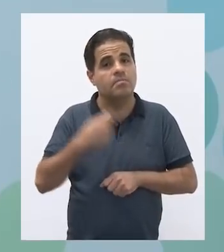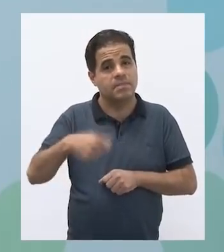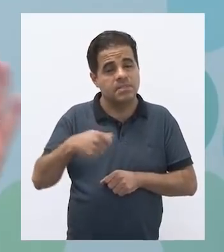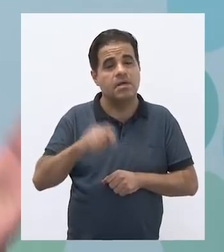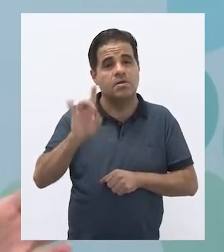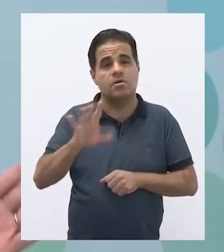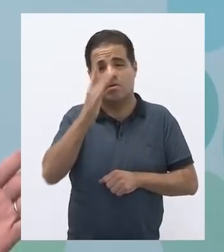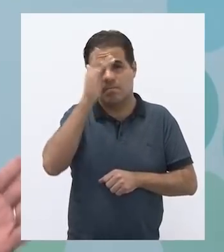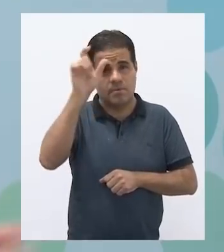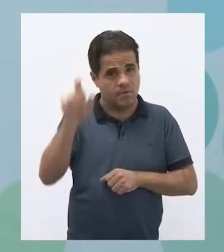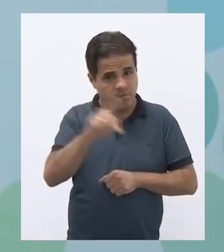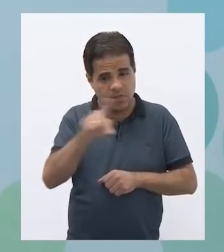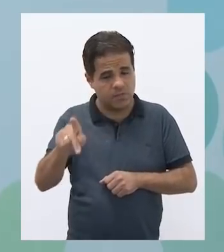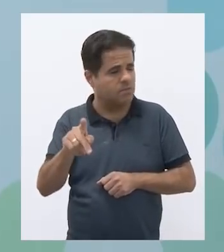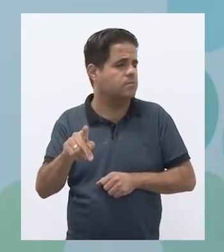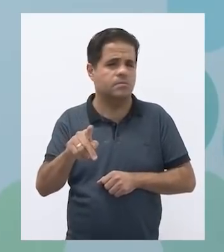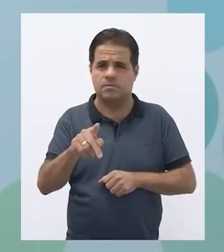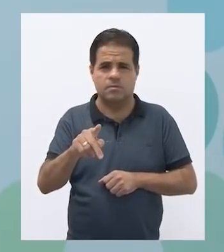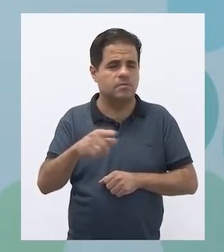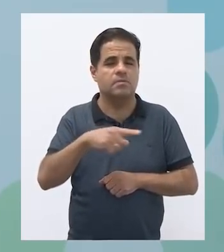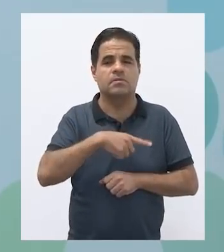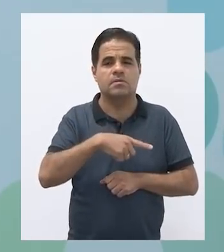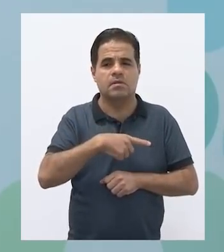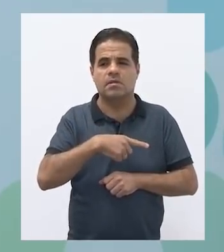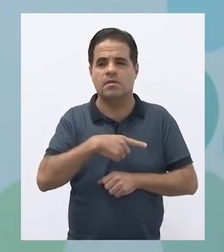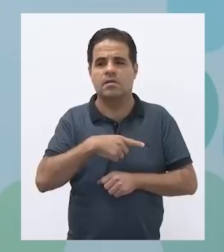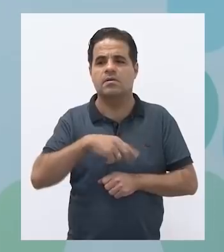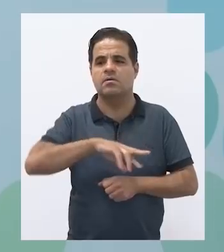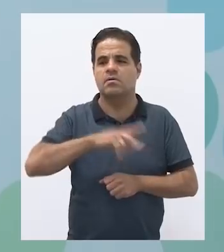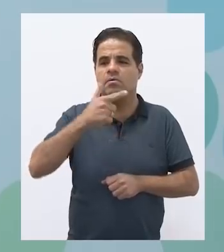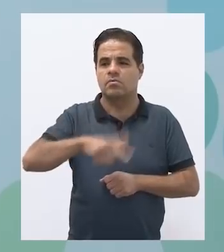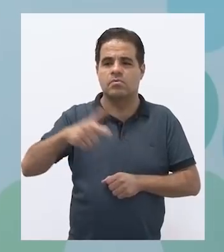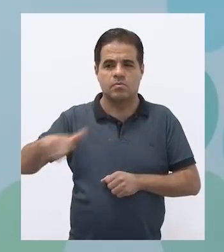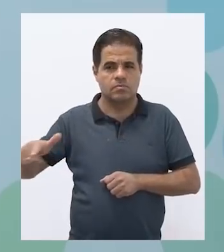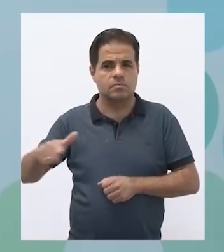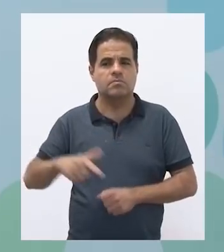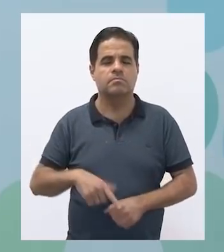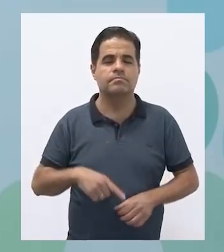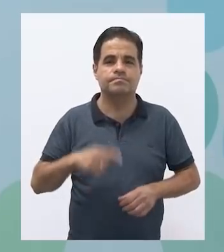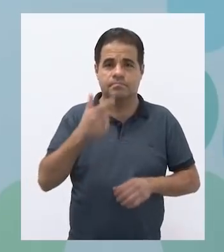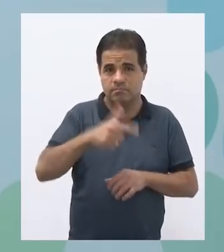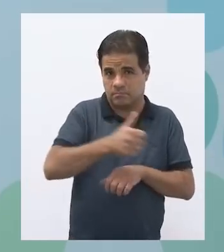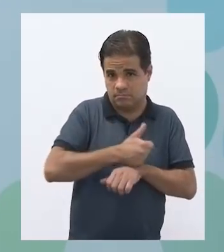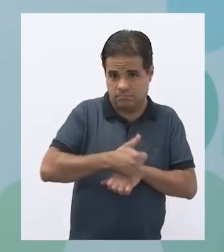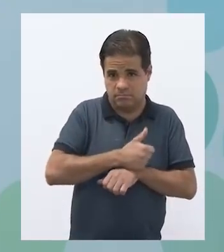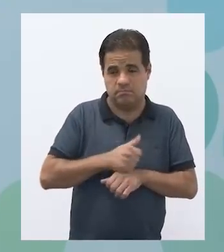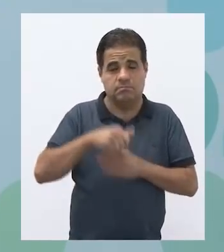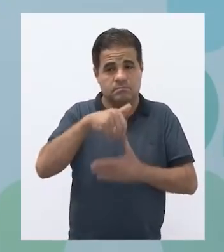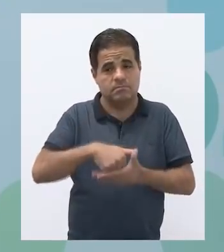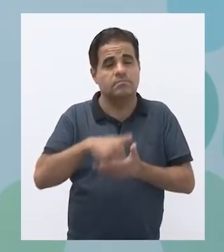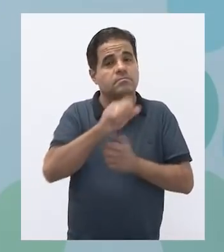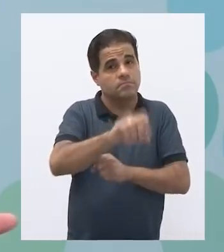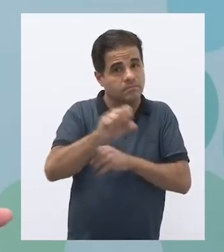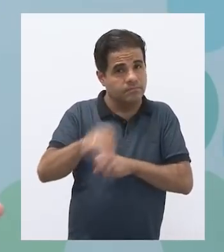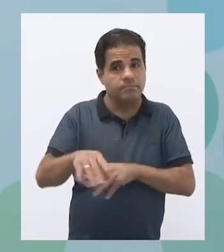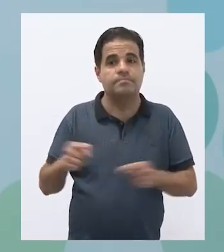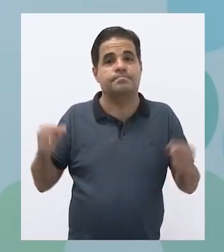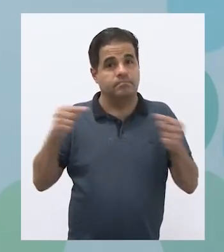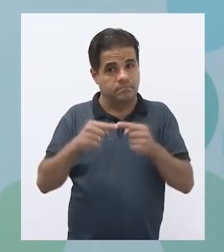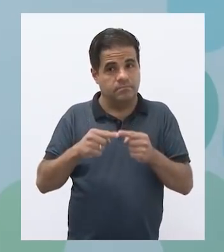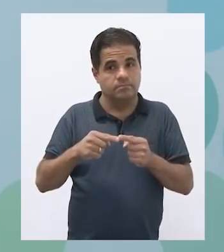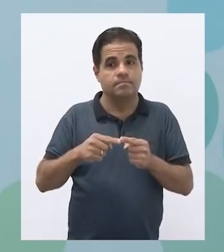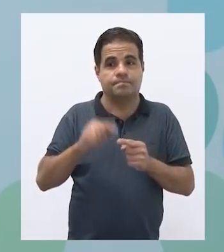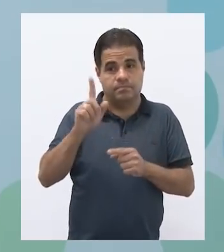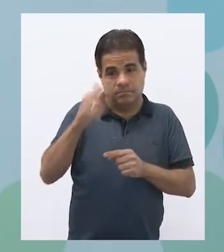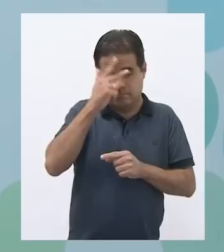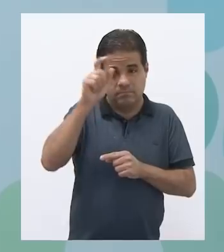não é só professor, né? A gente tem aí outras profissões dentro da educação que também a gente classifica